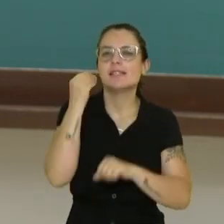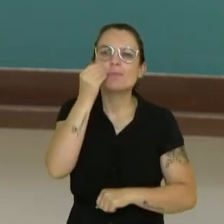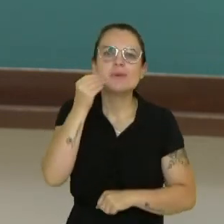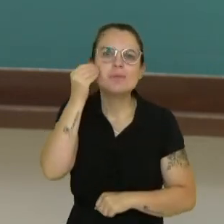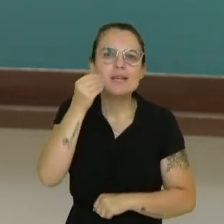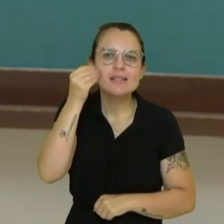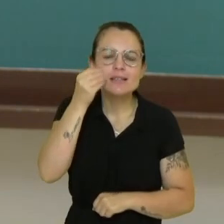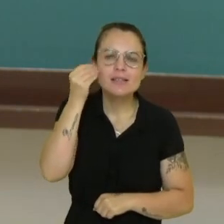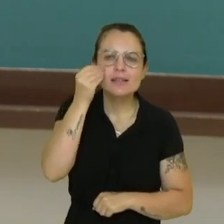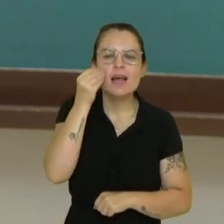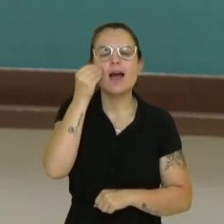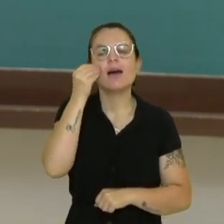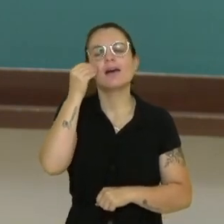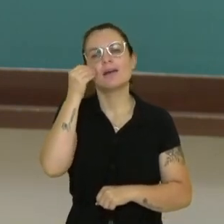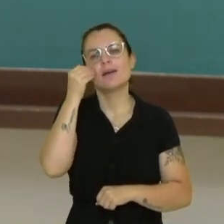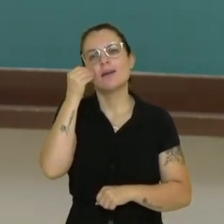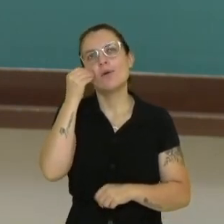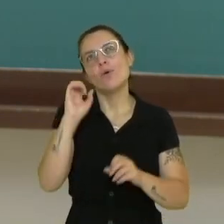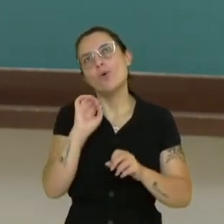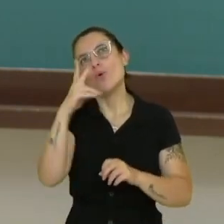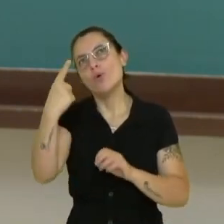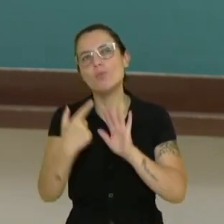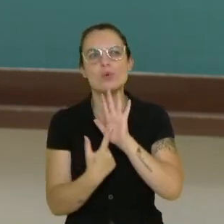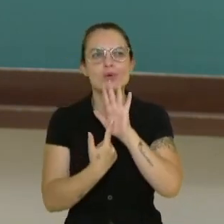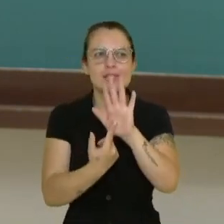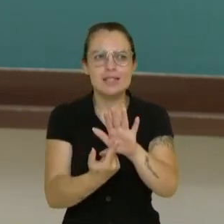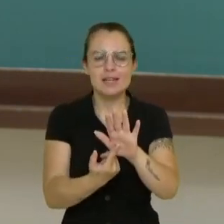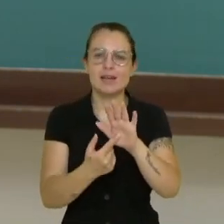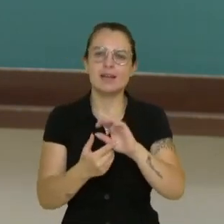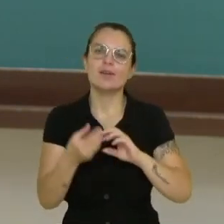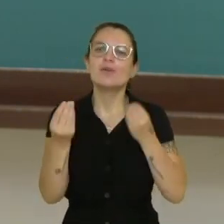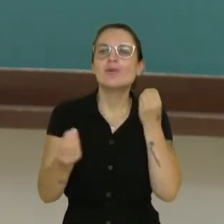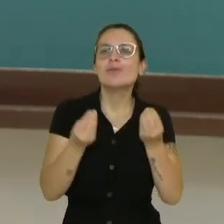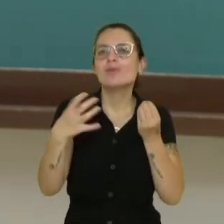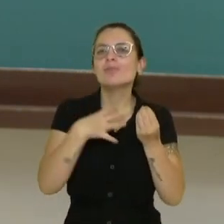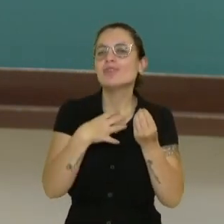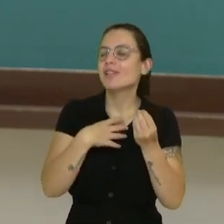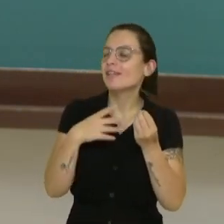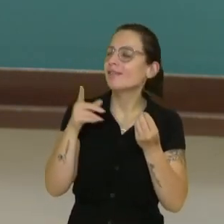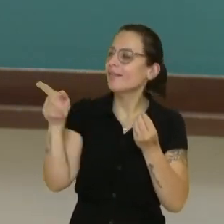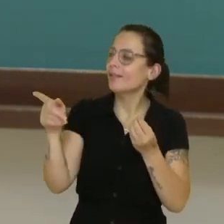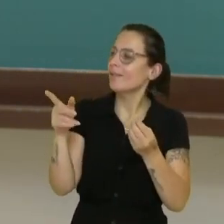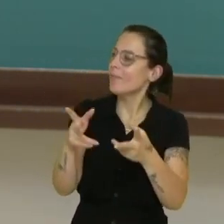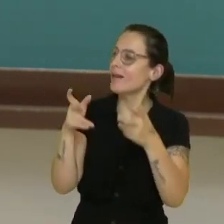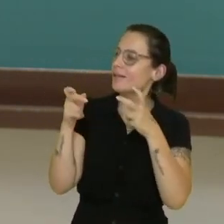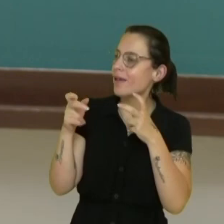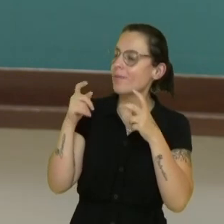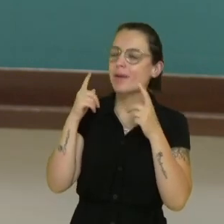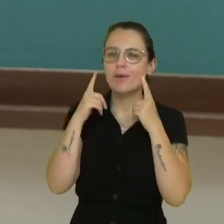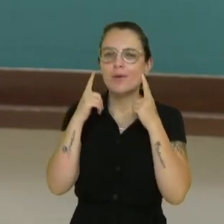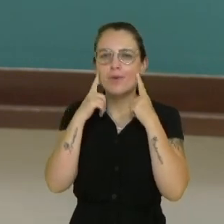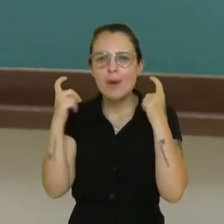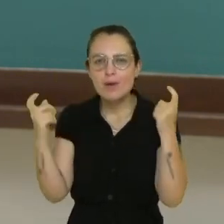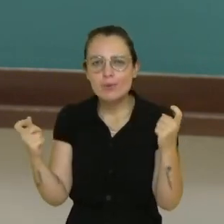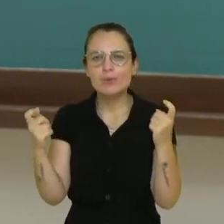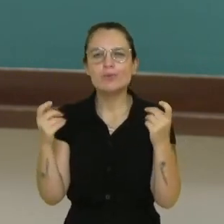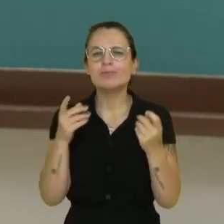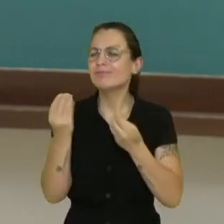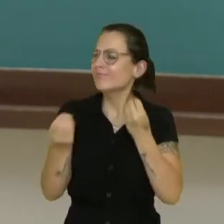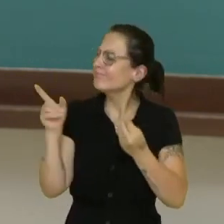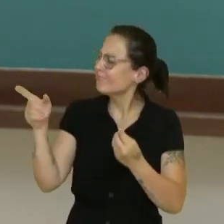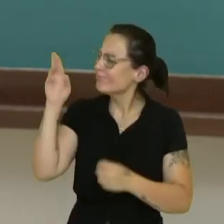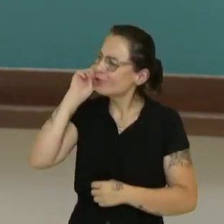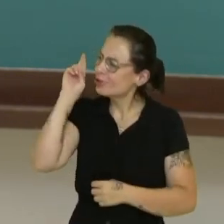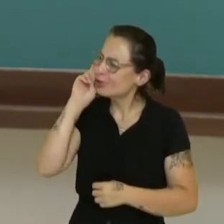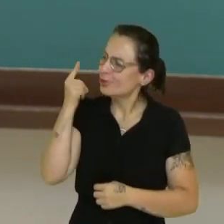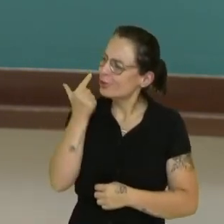experimentar, mostrar até, levar ao próximo como ele percebe o som à sua volta e de que maneira ele se